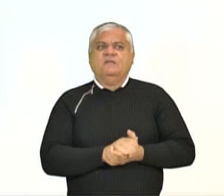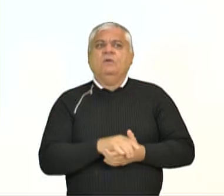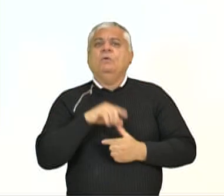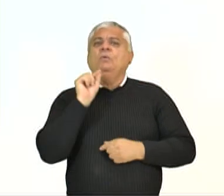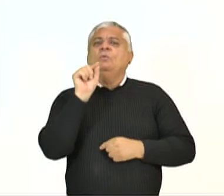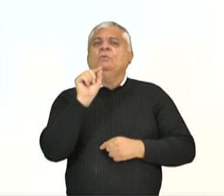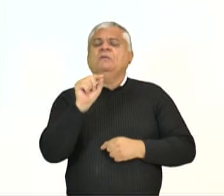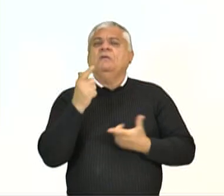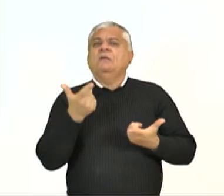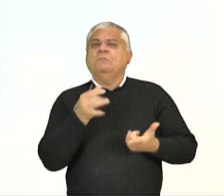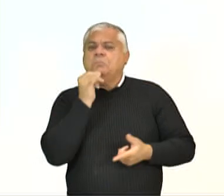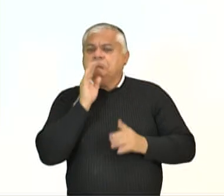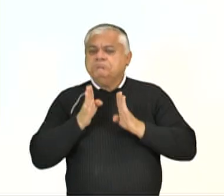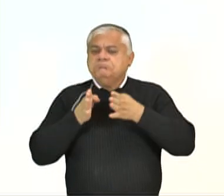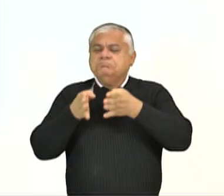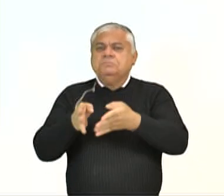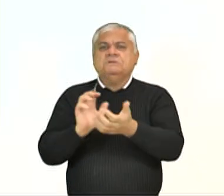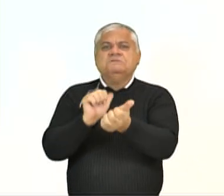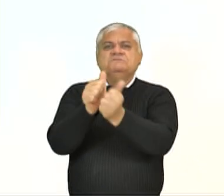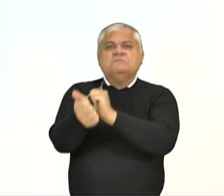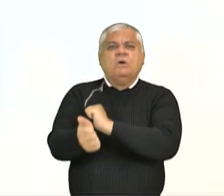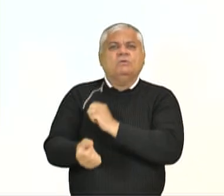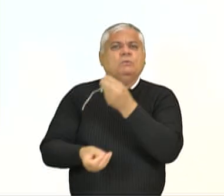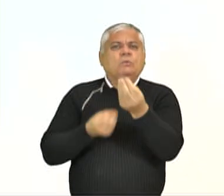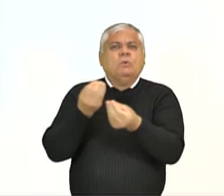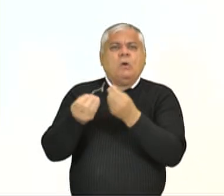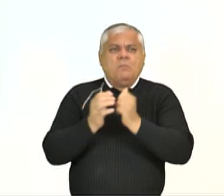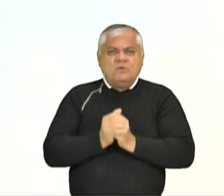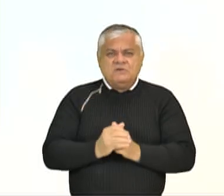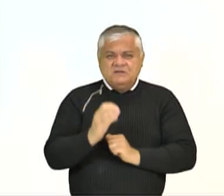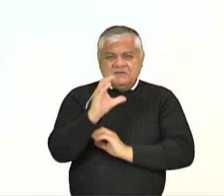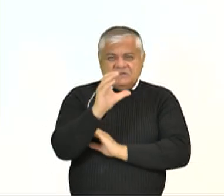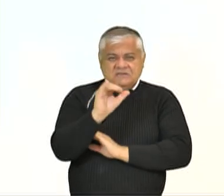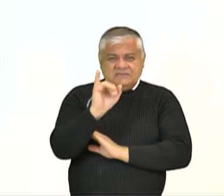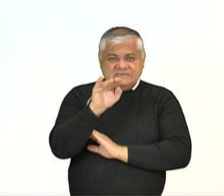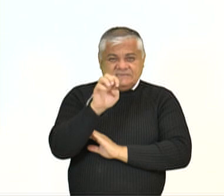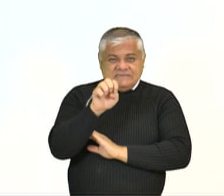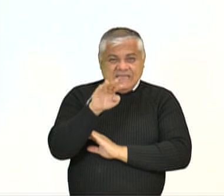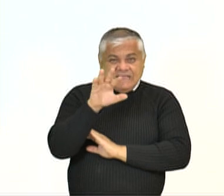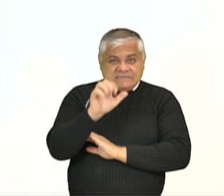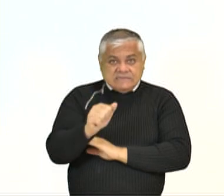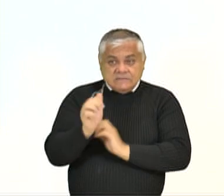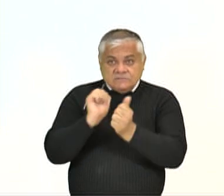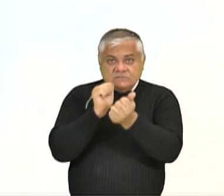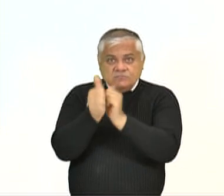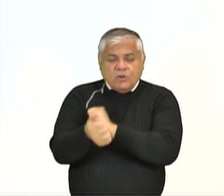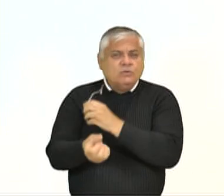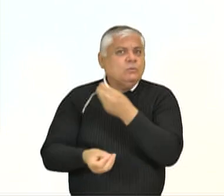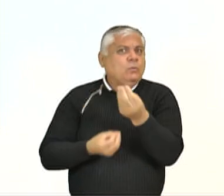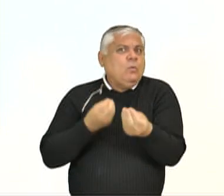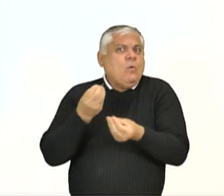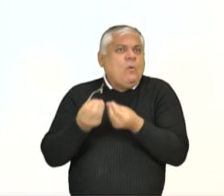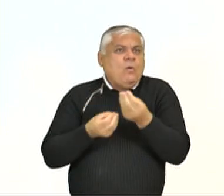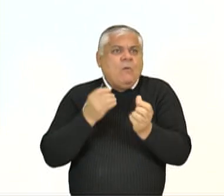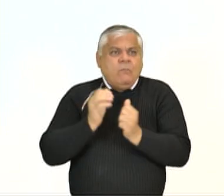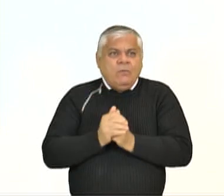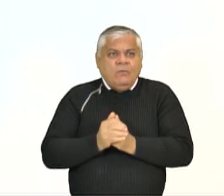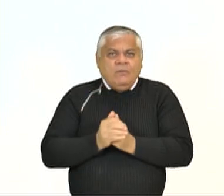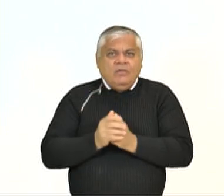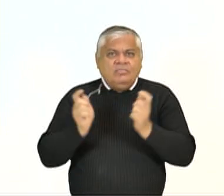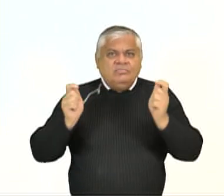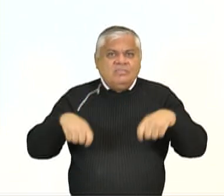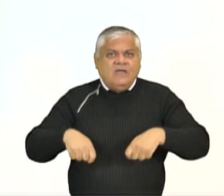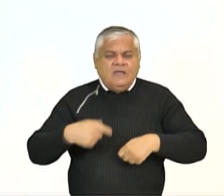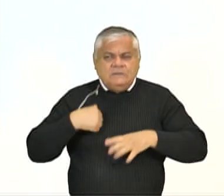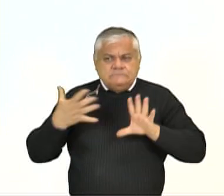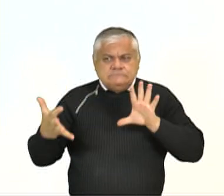é a ciência nos esportes. Então, hoje a gente vai falar um pouquinho sobre como a ciência, ela